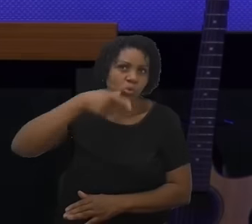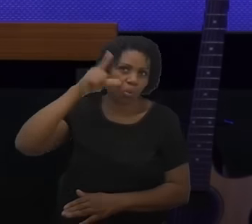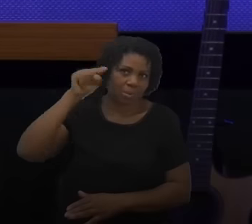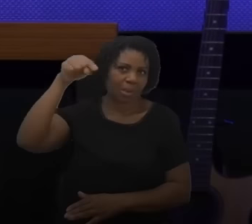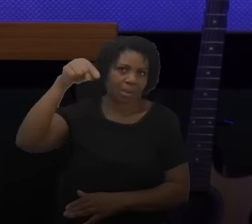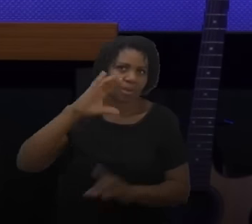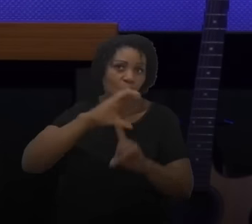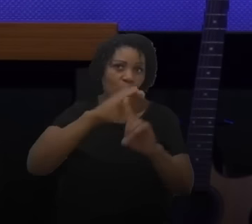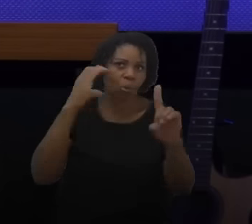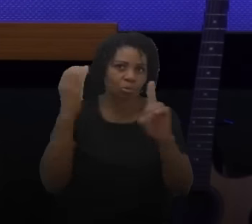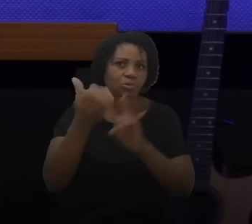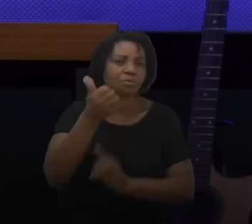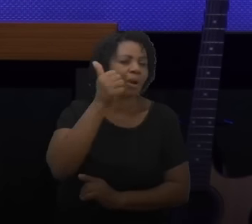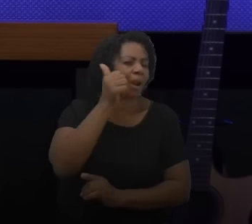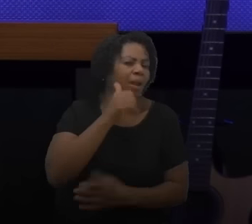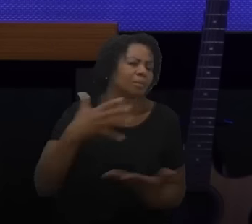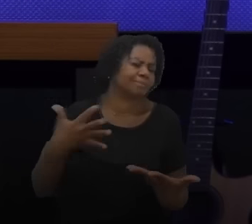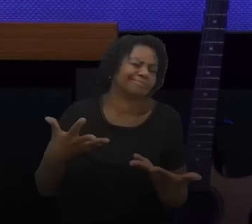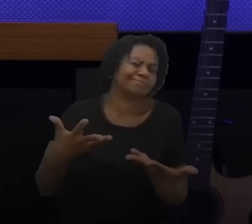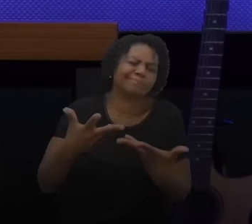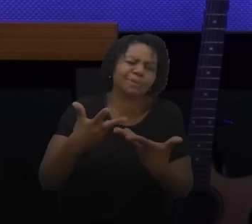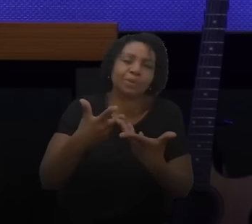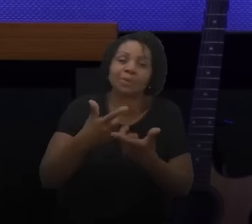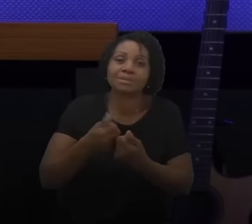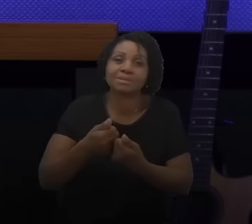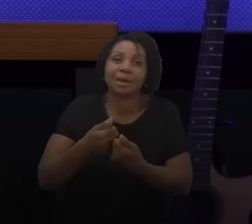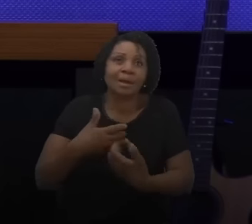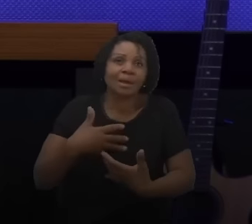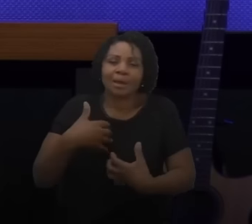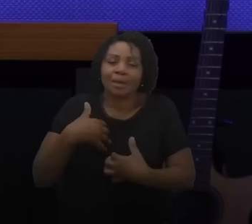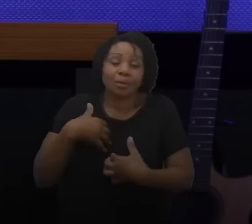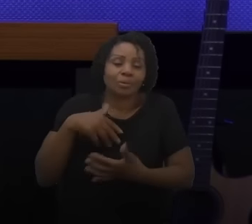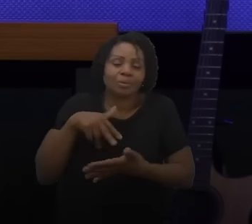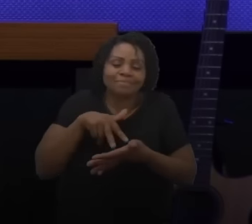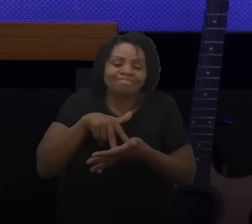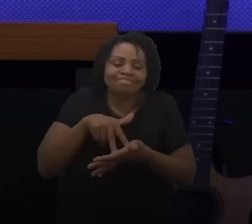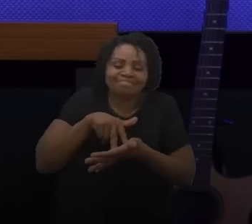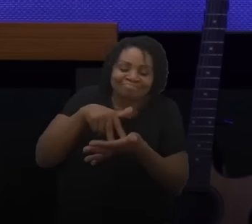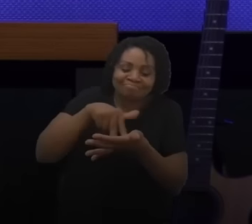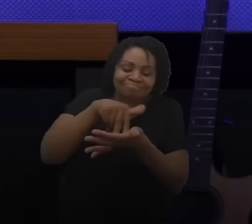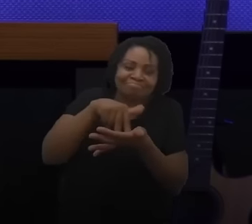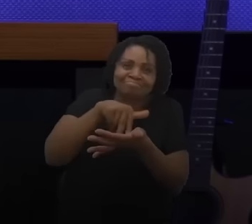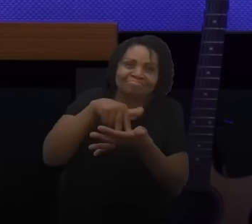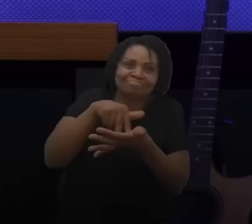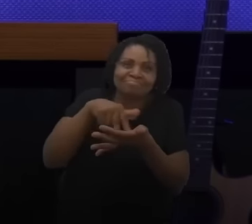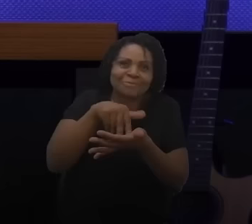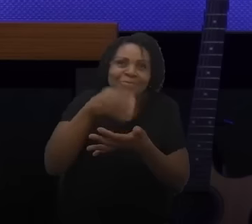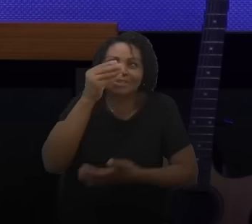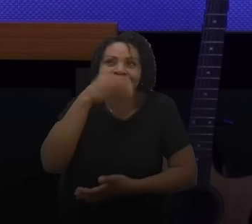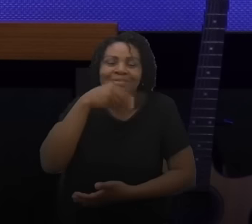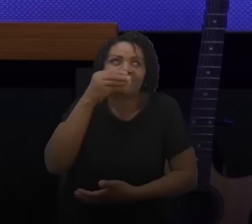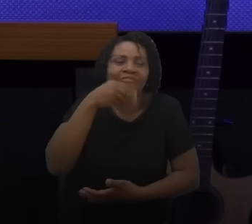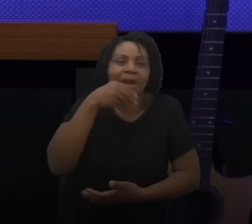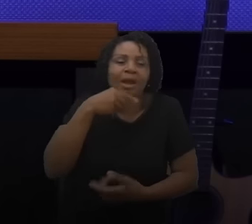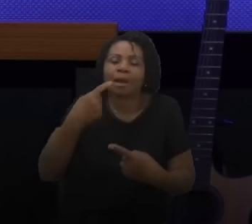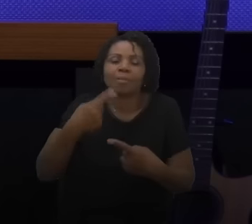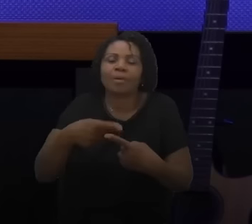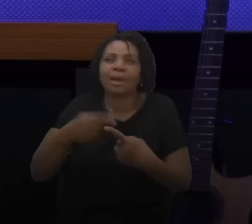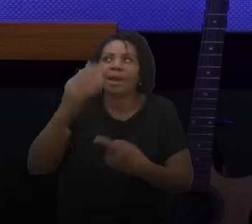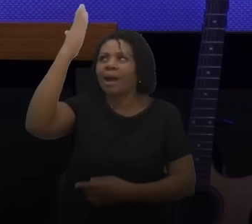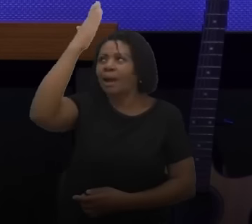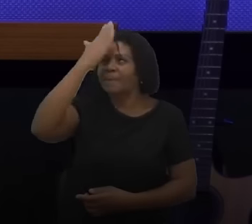Ilumine. E aí eu estou meio sem, a perna está sem força. Não sei se você está sentindo o ambiente de